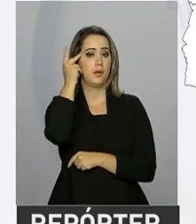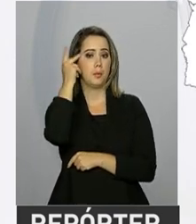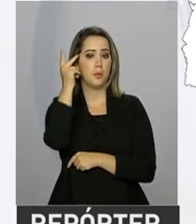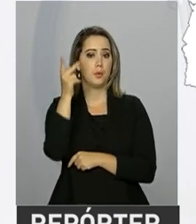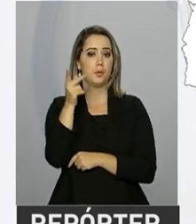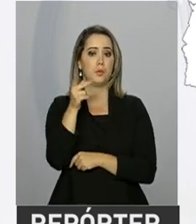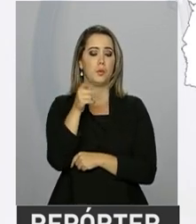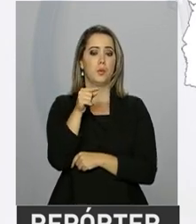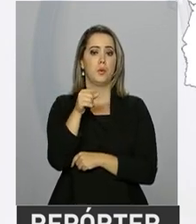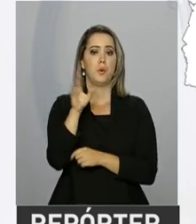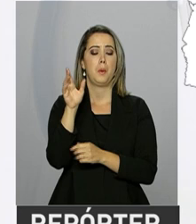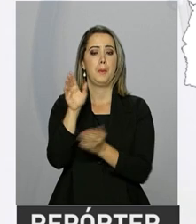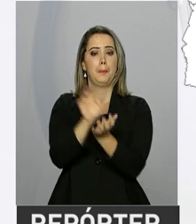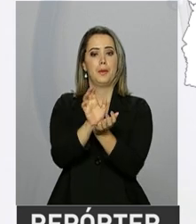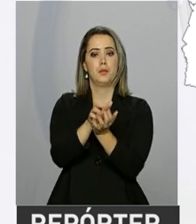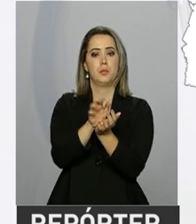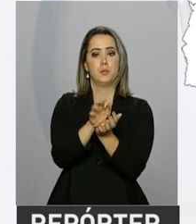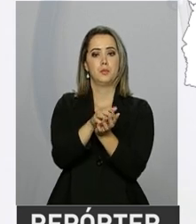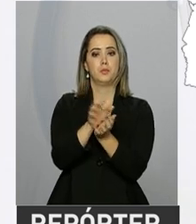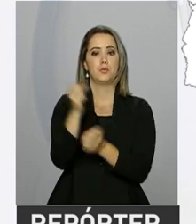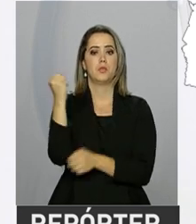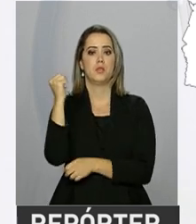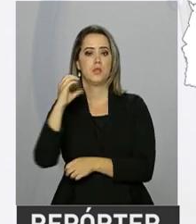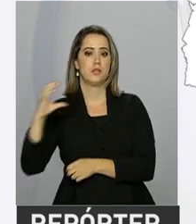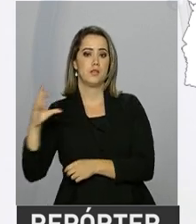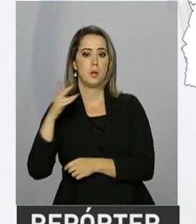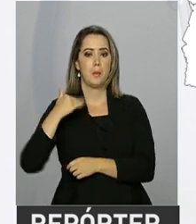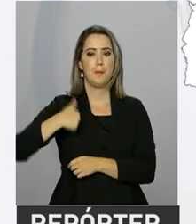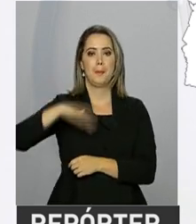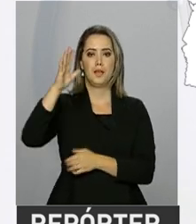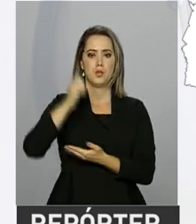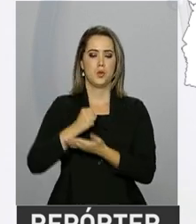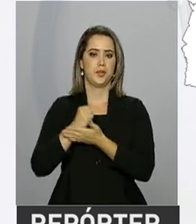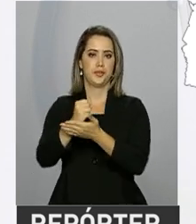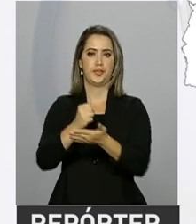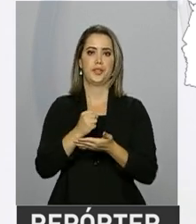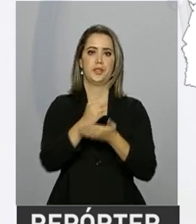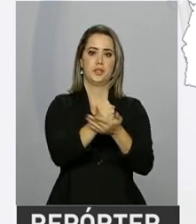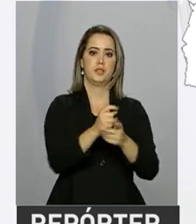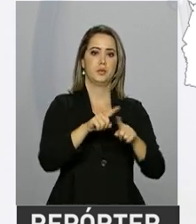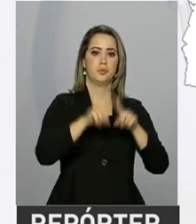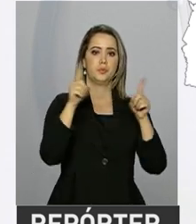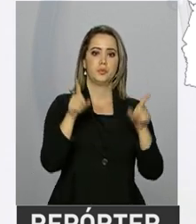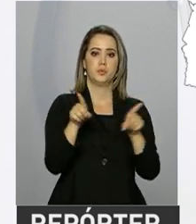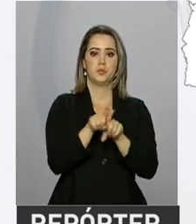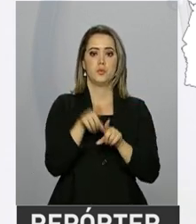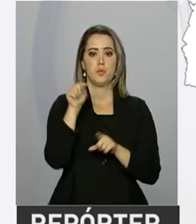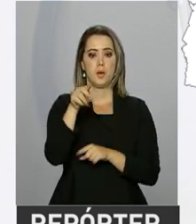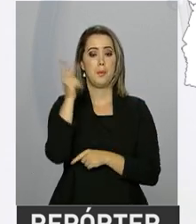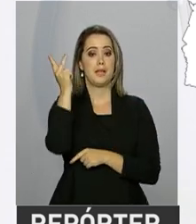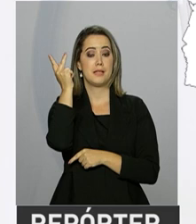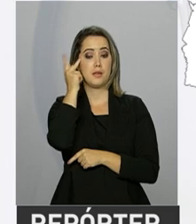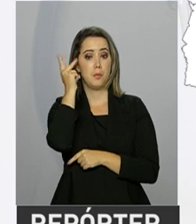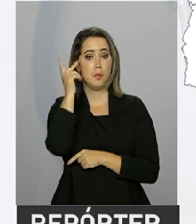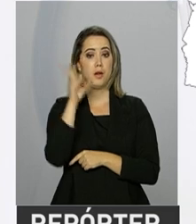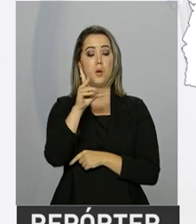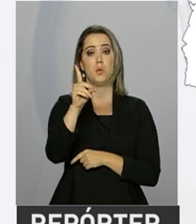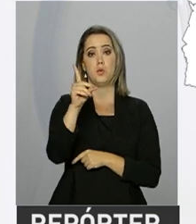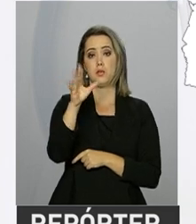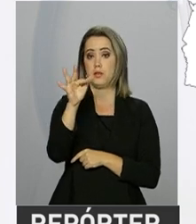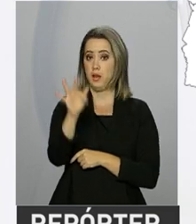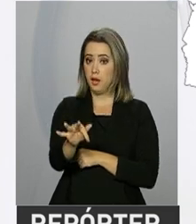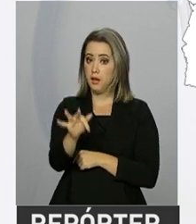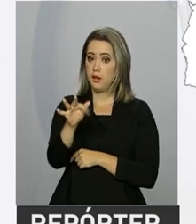Catarina são os estados de onde saíram a maior quantidade de órgãos por outro lado São Paulo Pernambuco e o